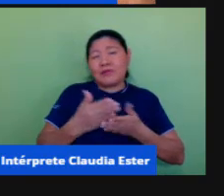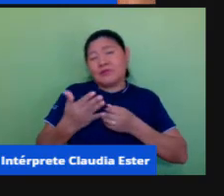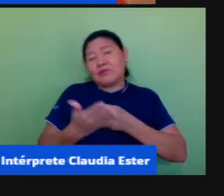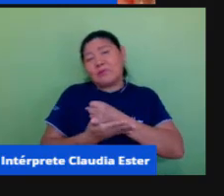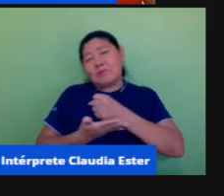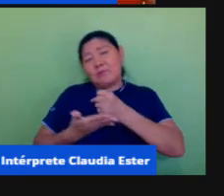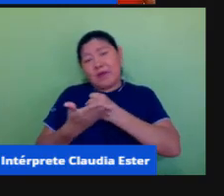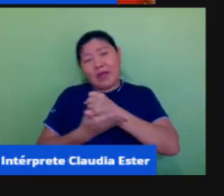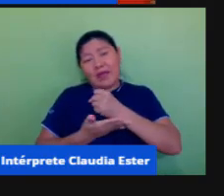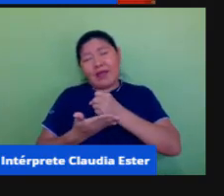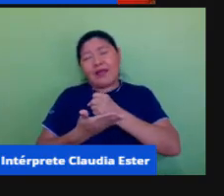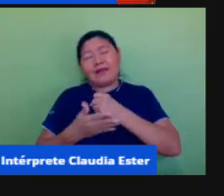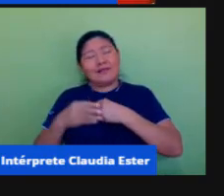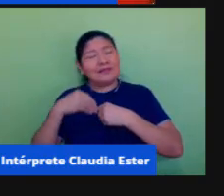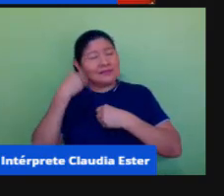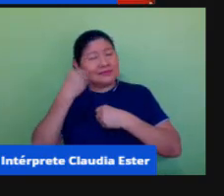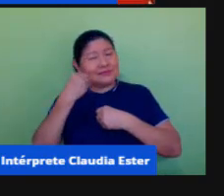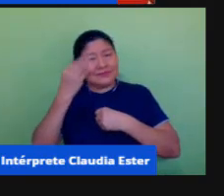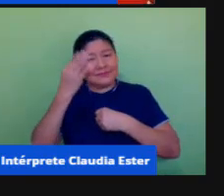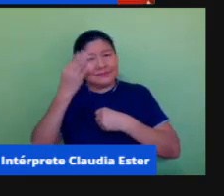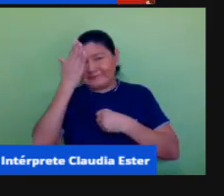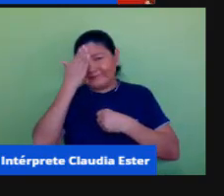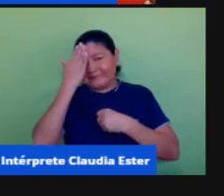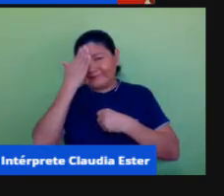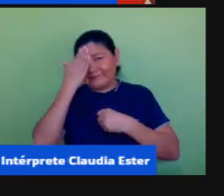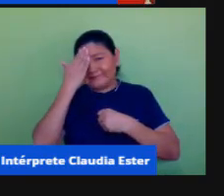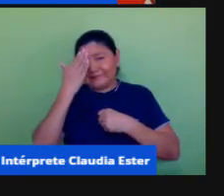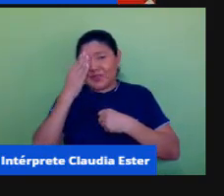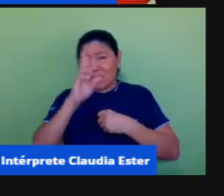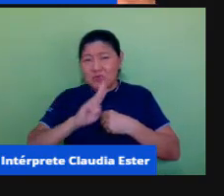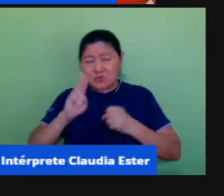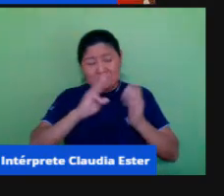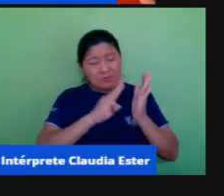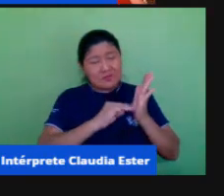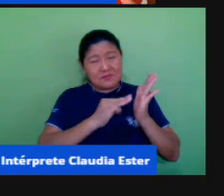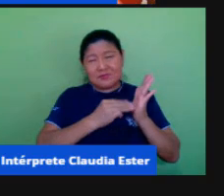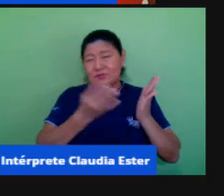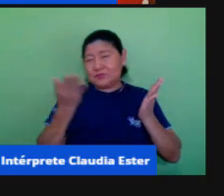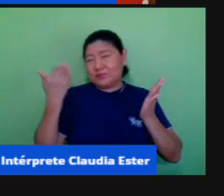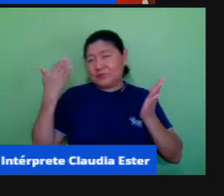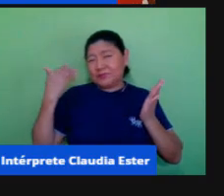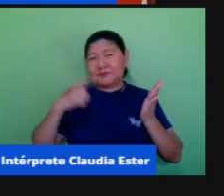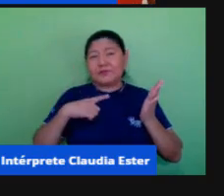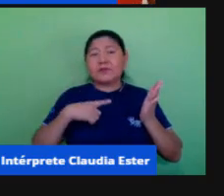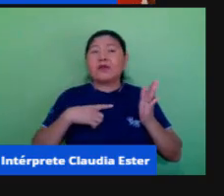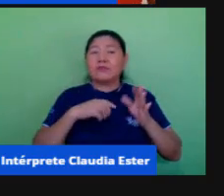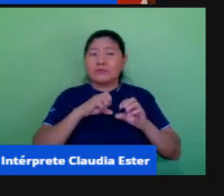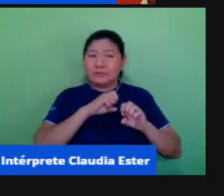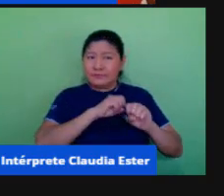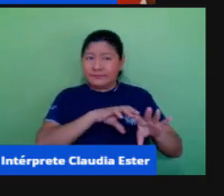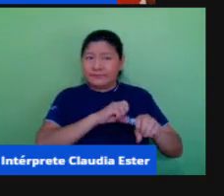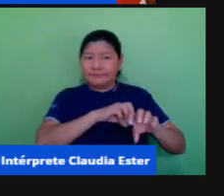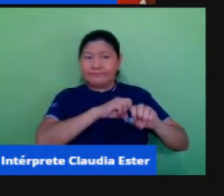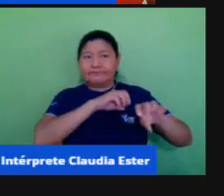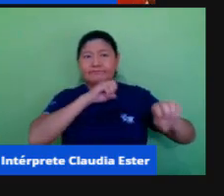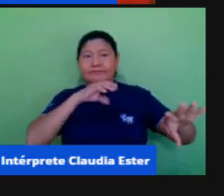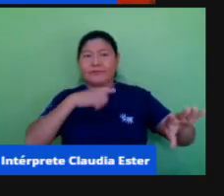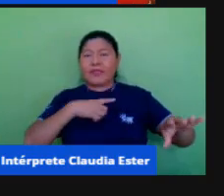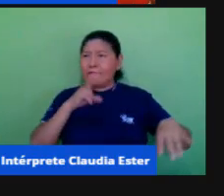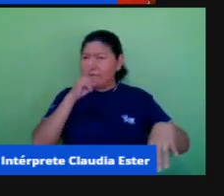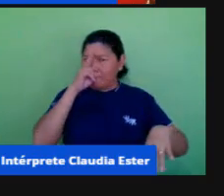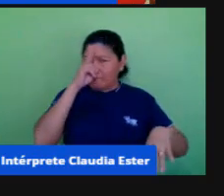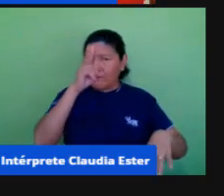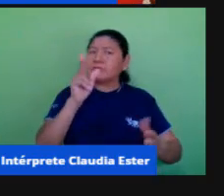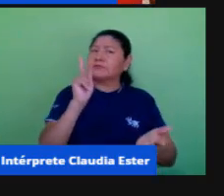básica, exposto a esse tipo de metodologia. Tá? Então, o ensino híbrido ele vem forte, ainda mais nesse